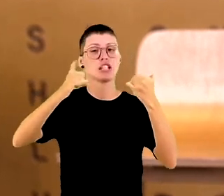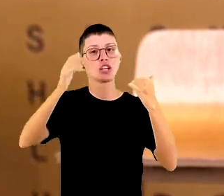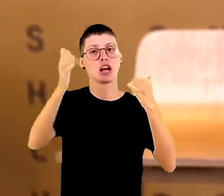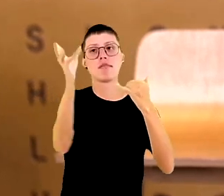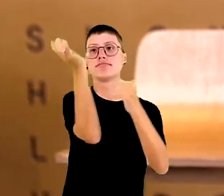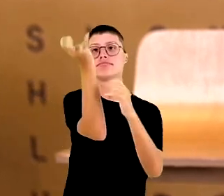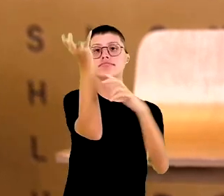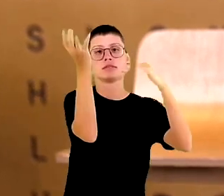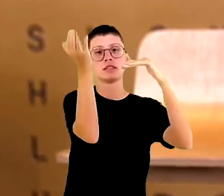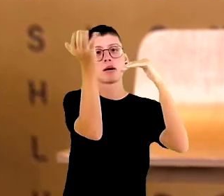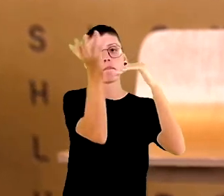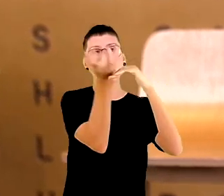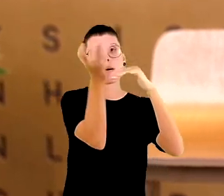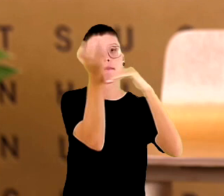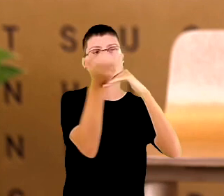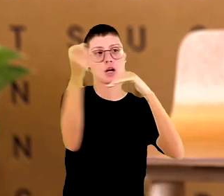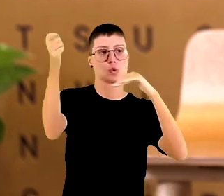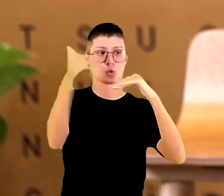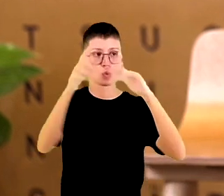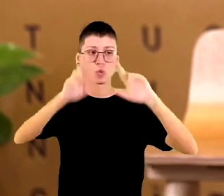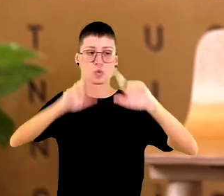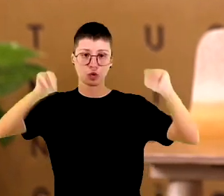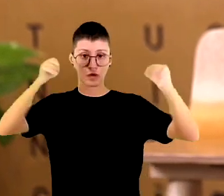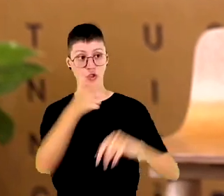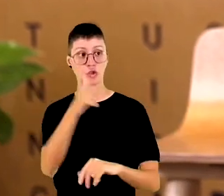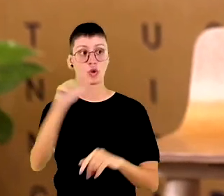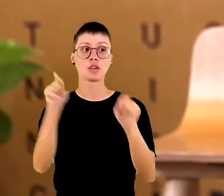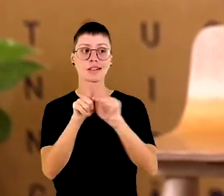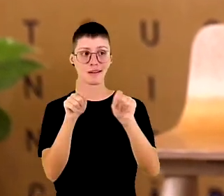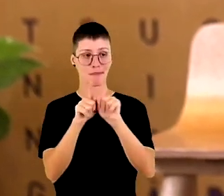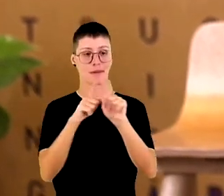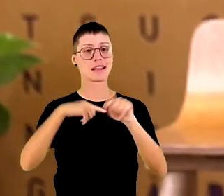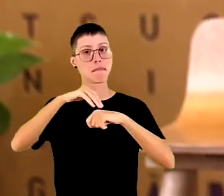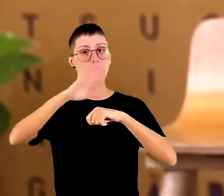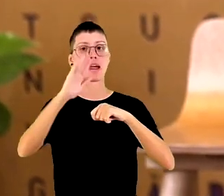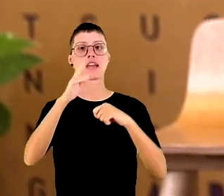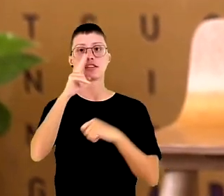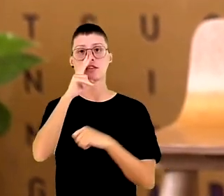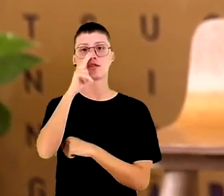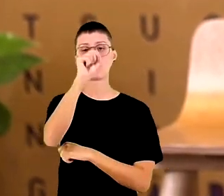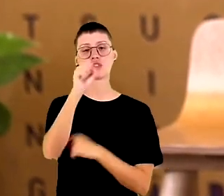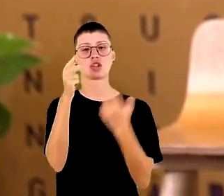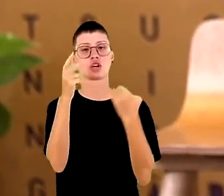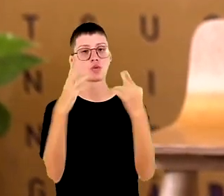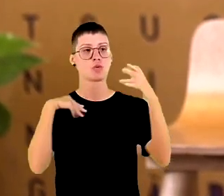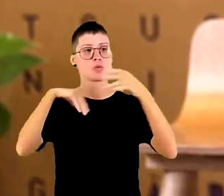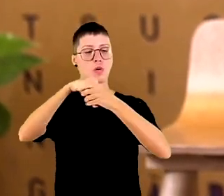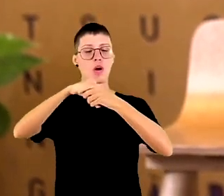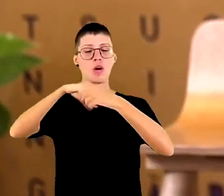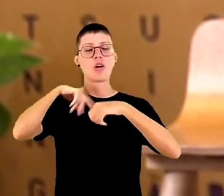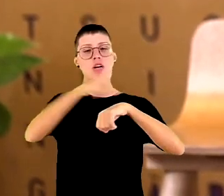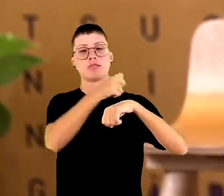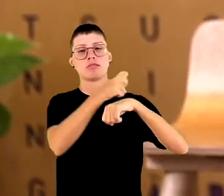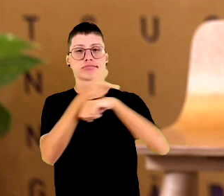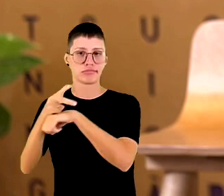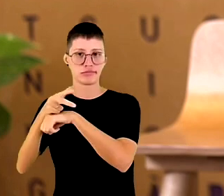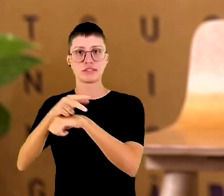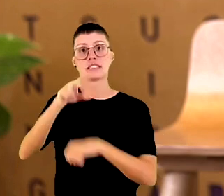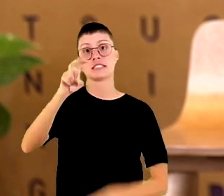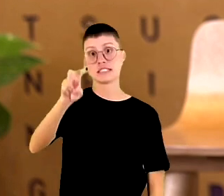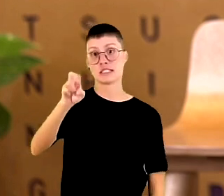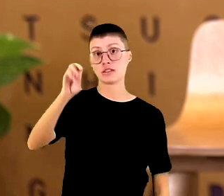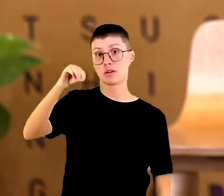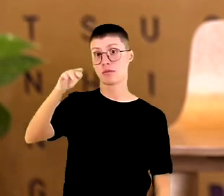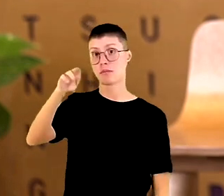da nossa segunda geração, além dela ser mais robusta, ela também vem com uma câmera de 5 megapixels, na qual a gente